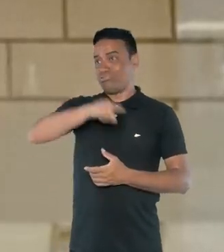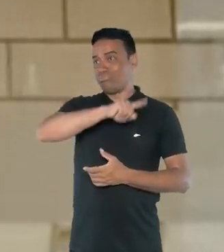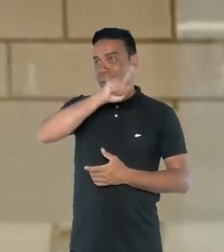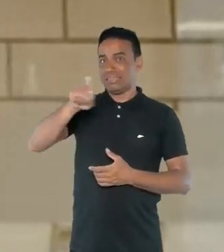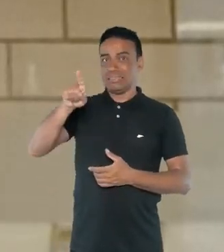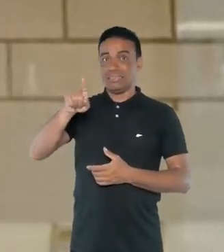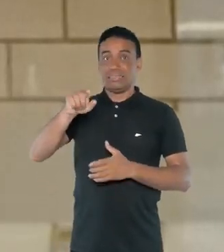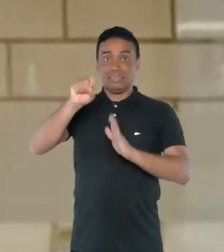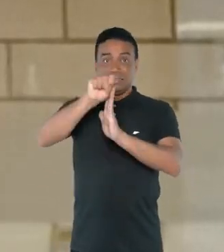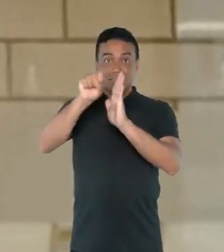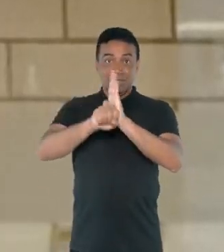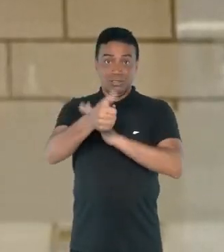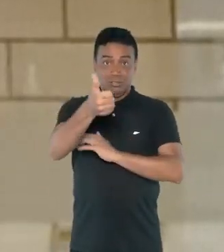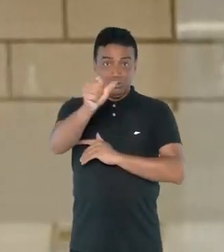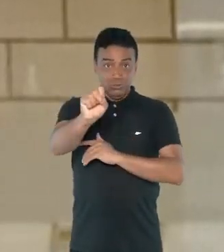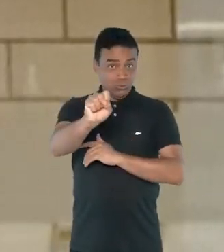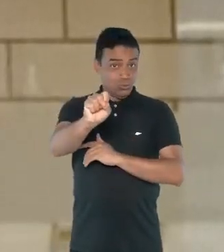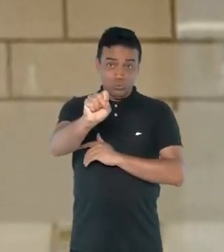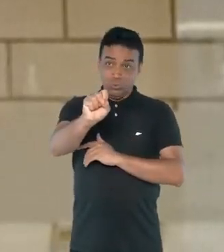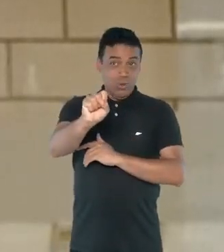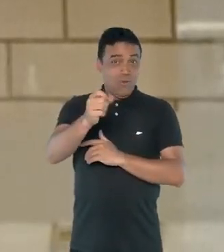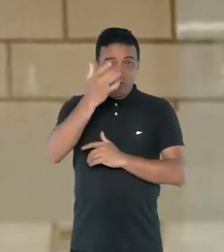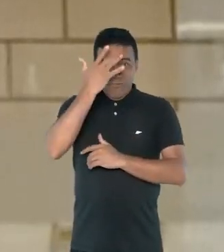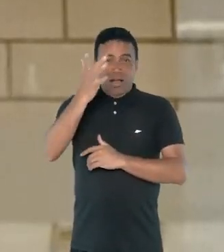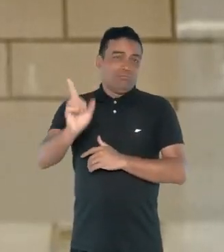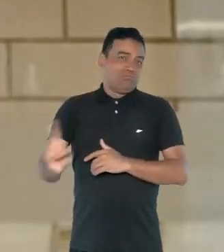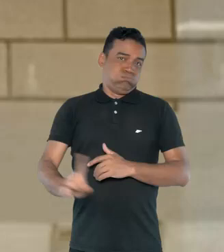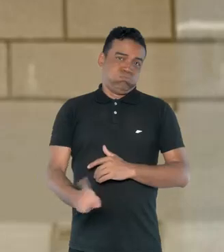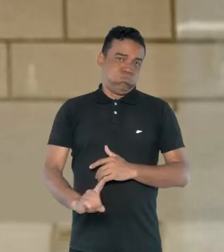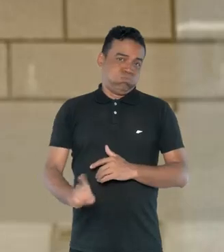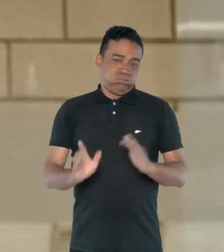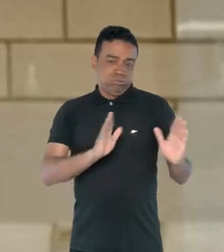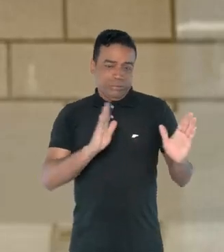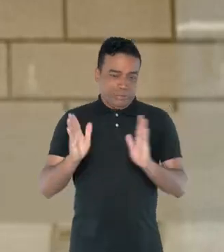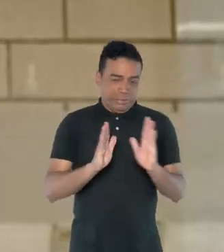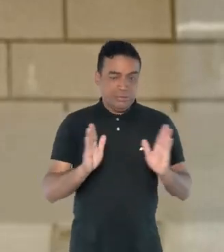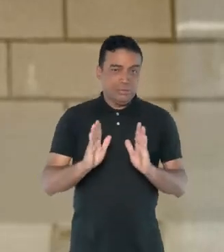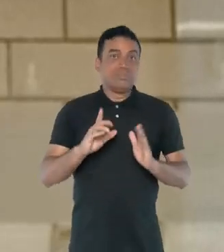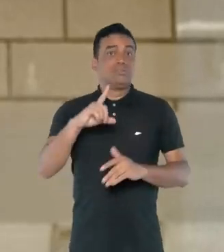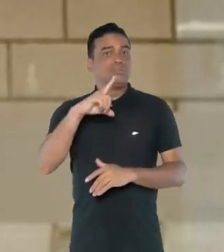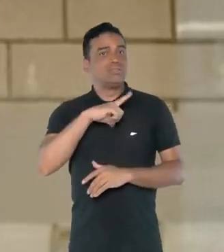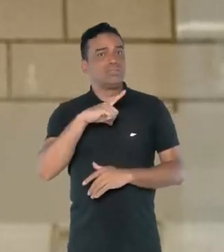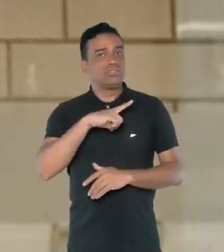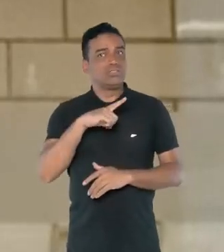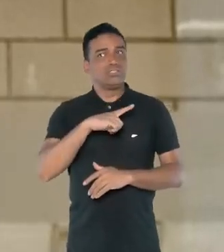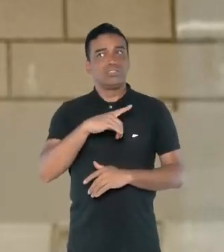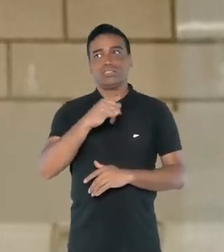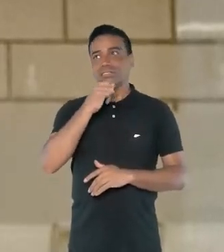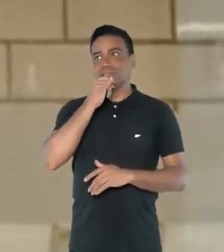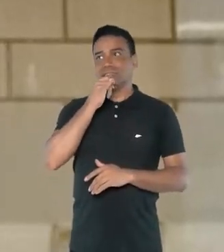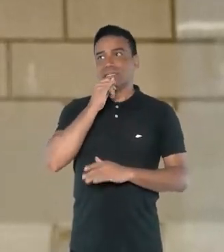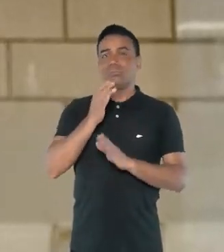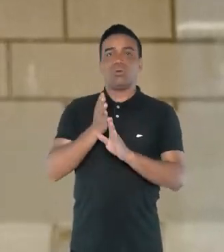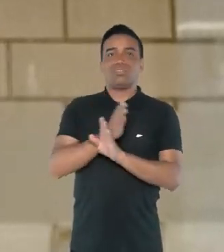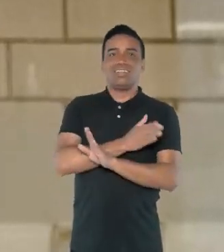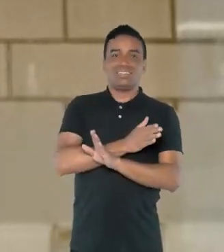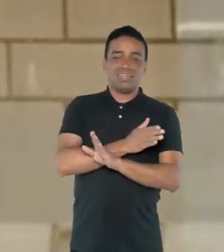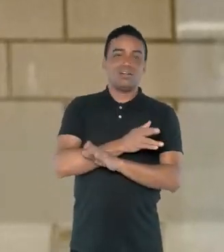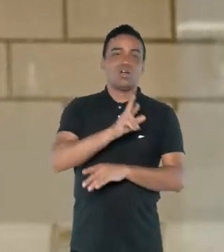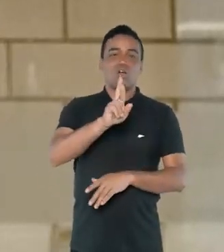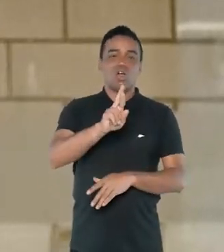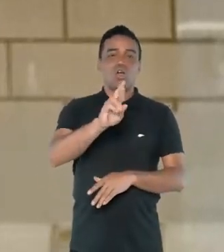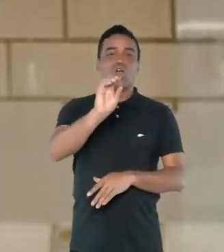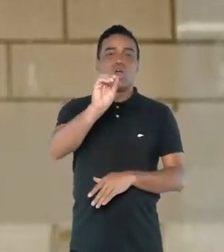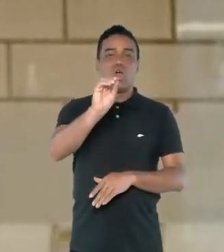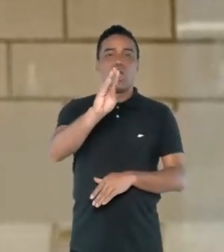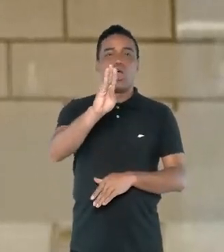né, muito fácil de fazer, num momento que você tinha, né, que havia te precedido Hobbes, por